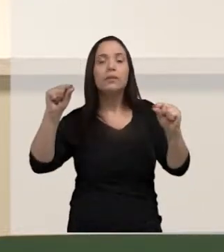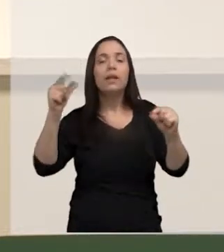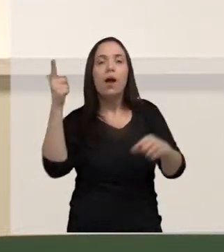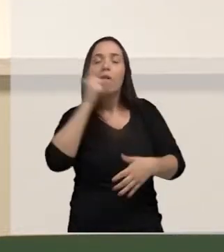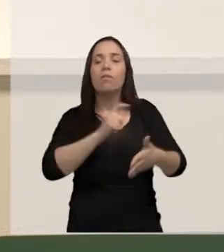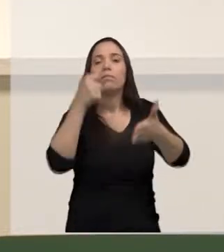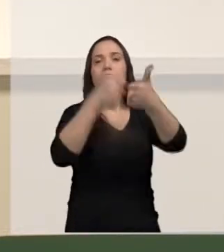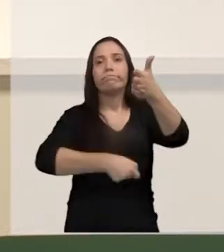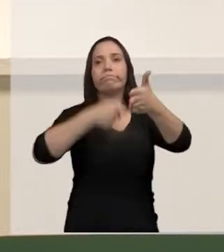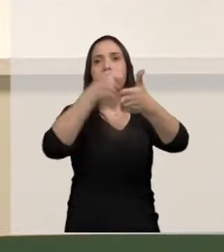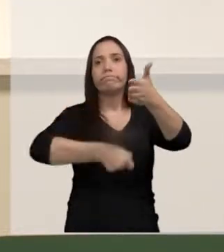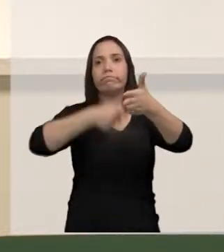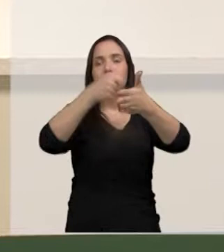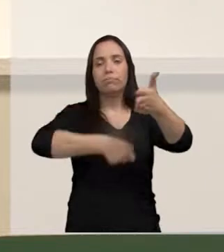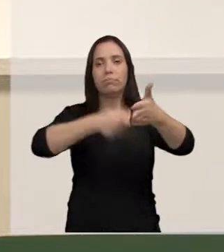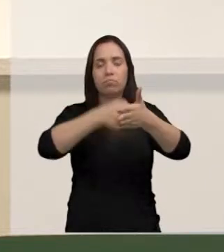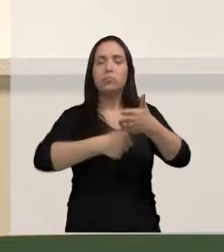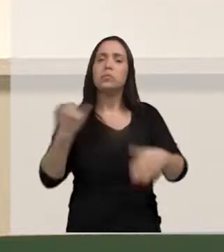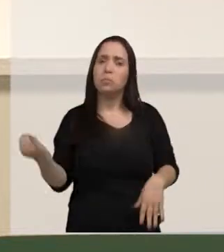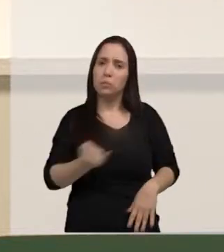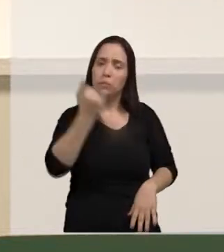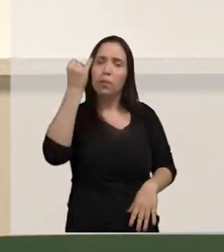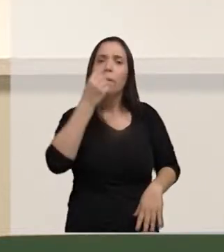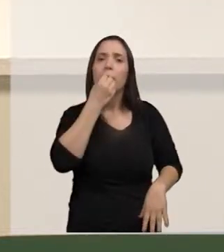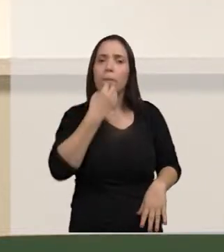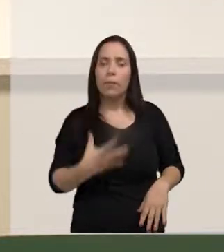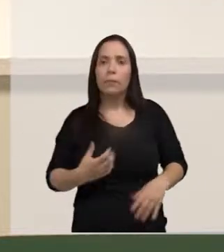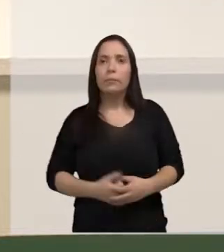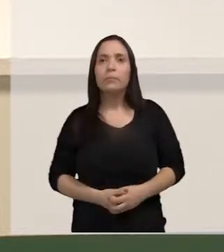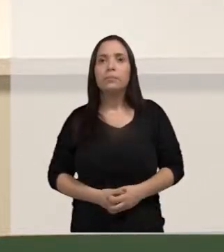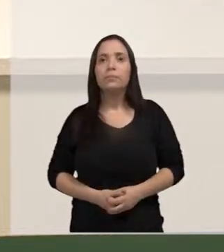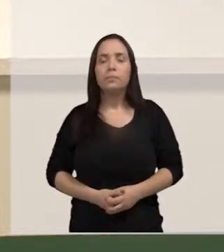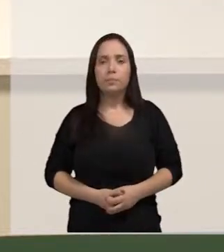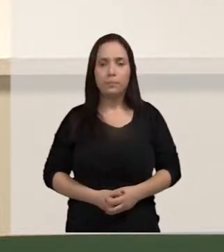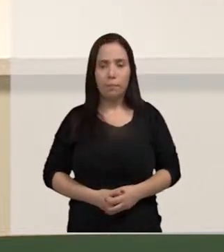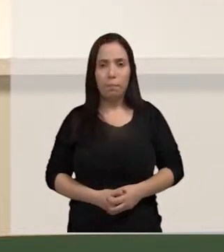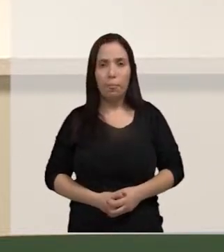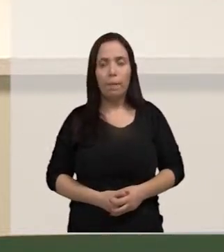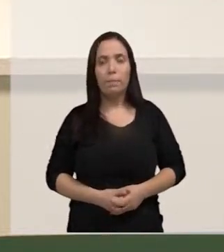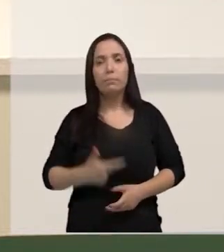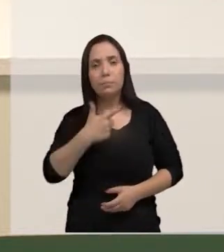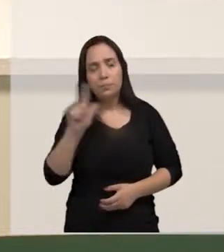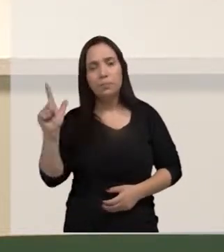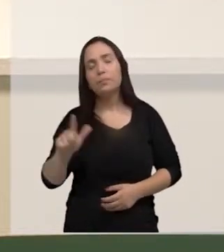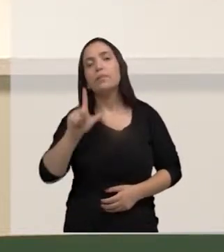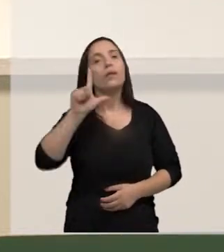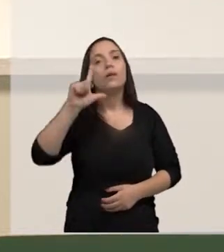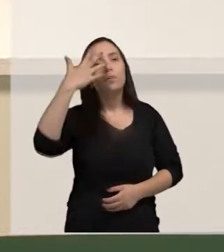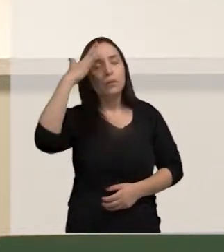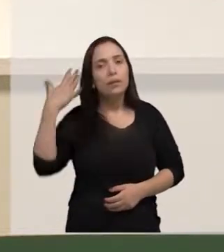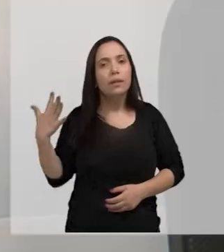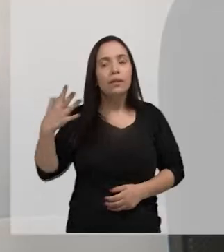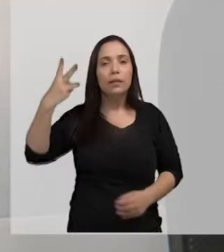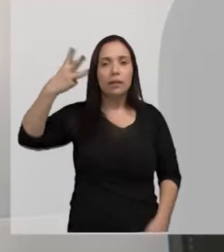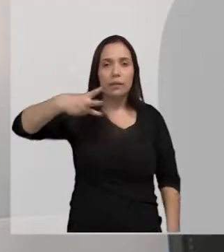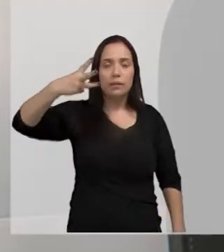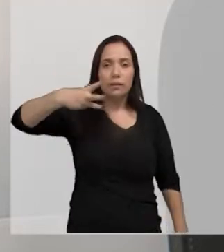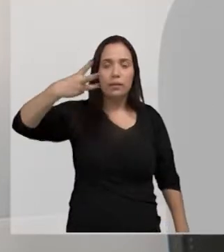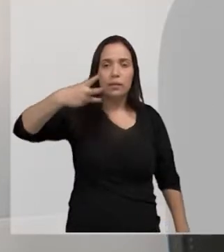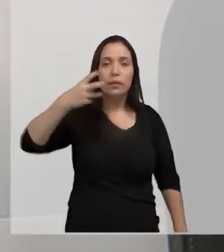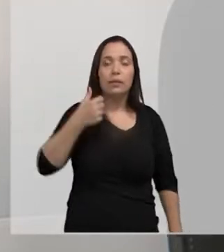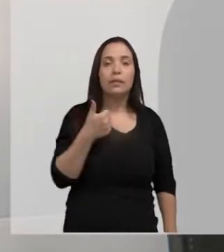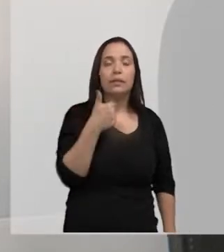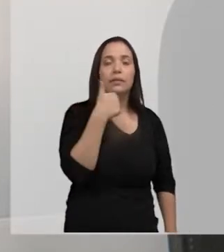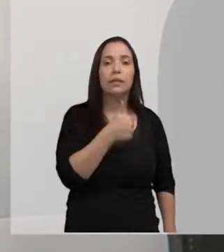pensamento a nível de Brasil. Eu acho mais importante em relação a isso. Vamos lá. Aí nós temos a Luziane Lins, que vem logo em seguida